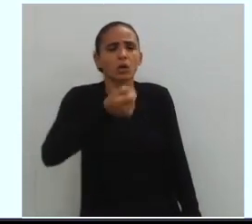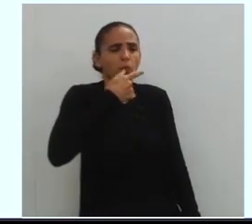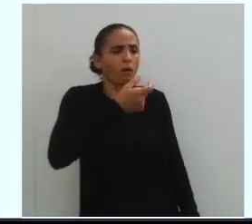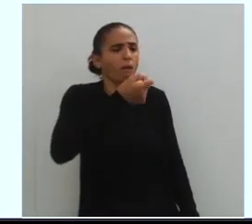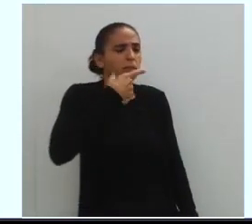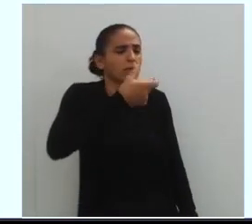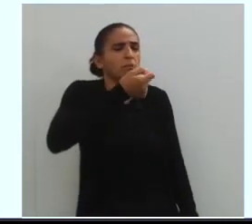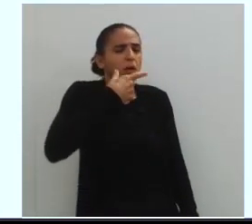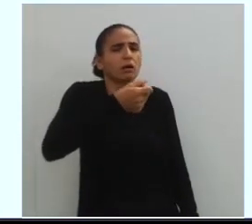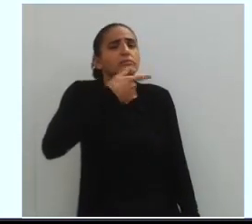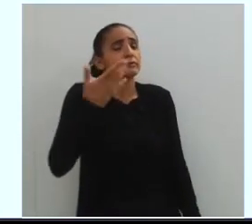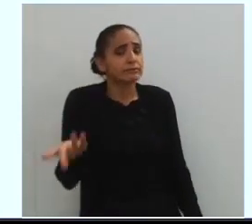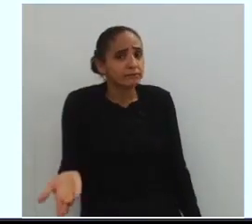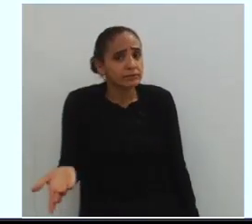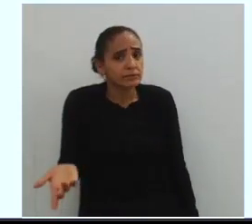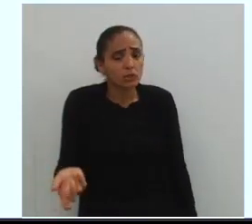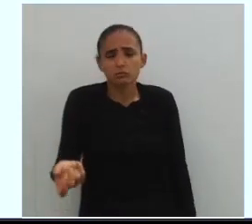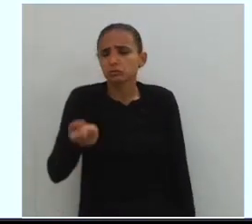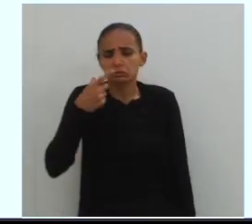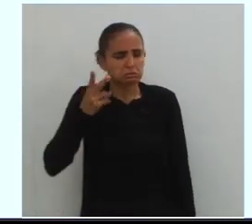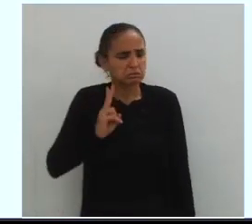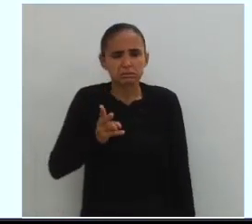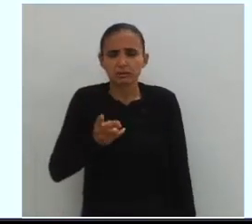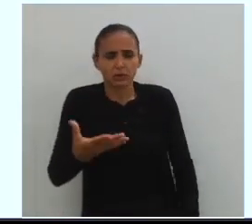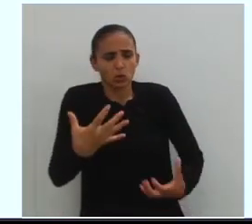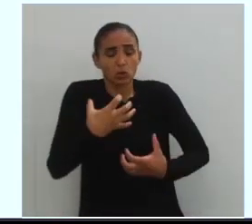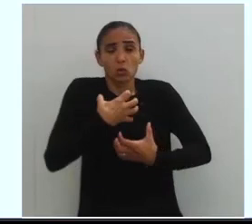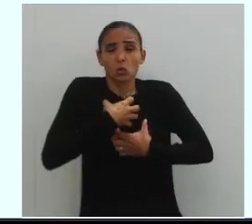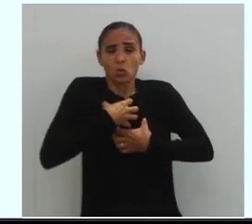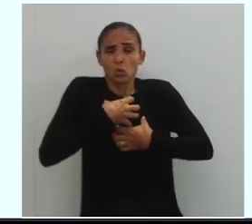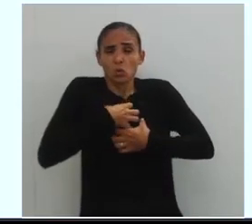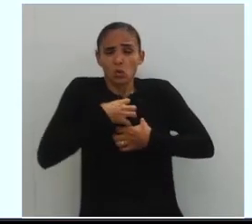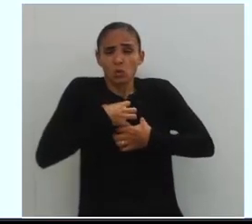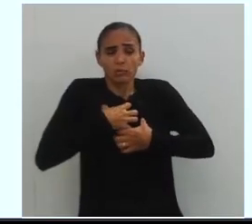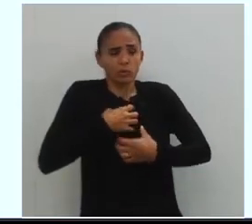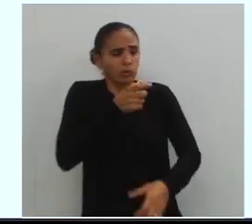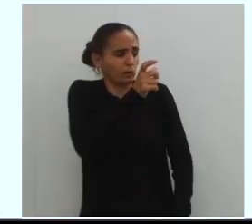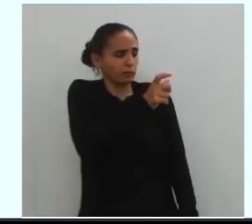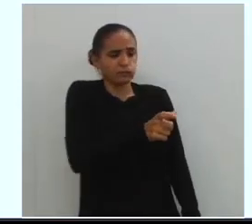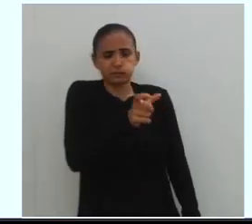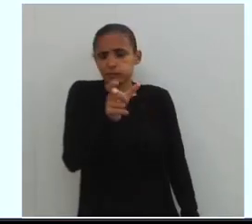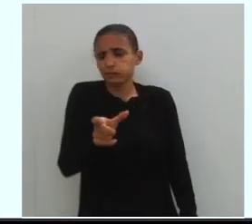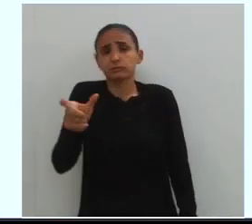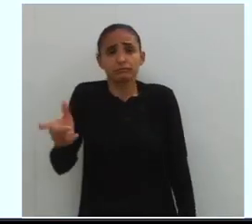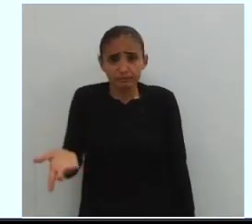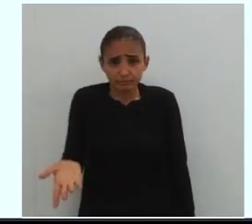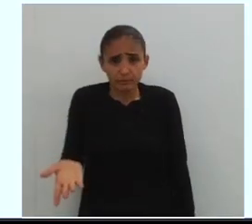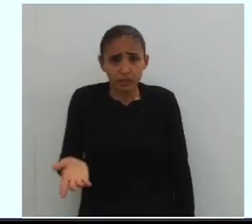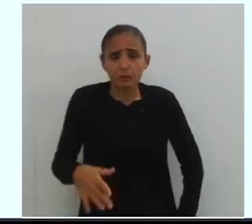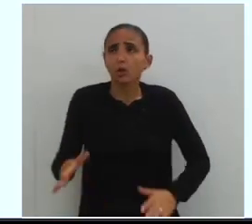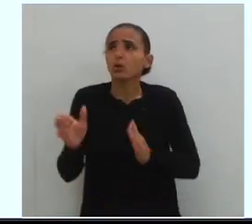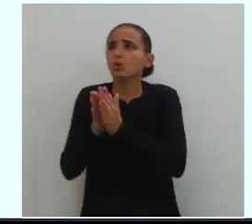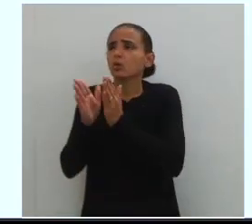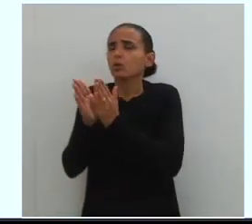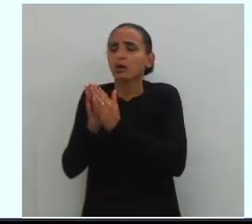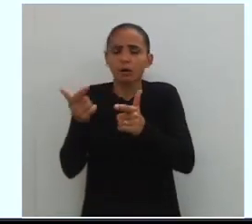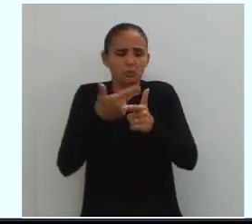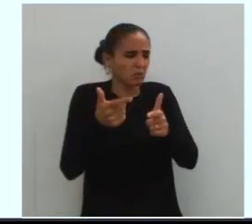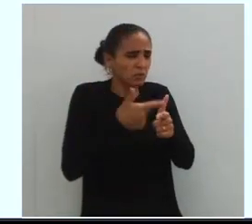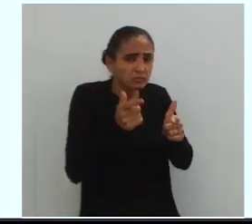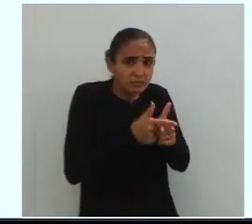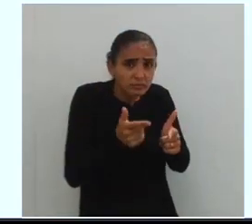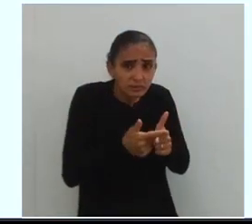a busca de droga de qualquer dessas dificuldades que pode ocorrer ou favorecer a busca de alívio